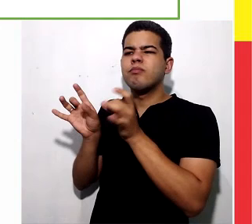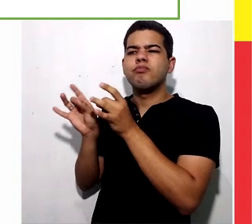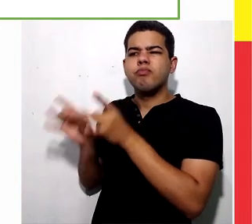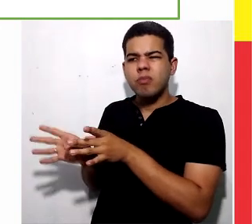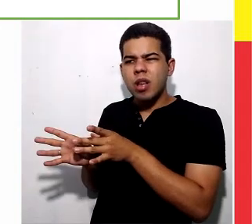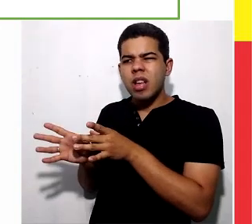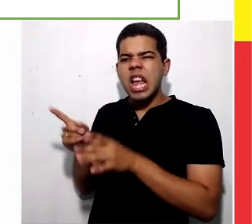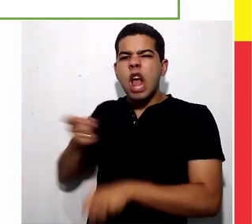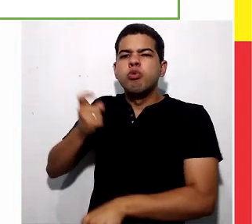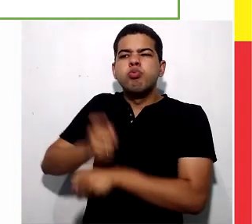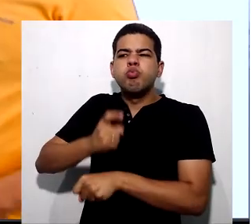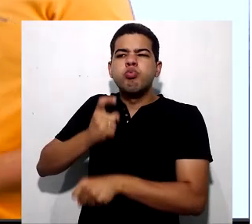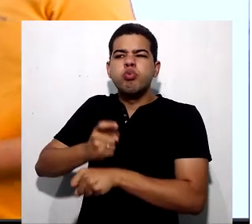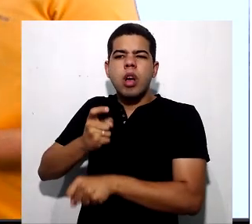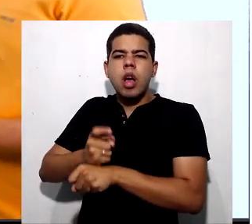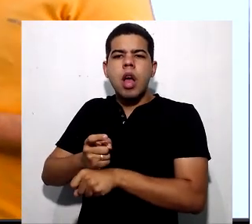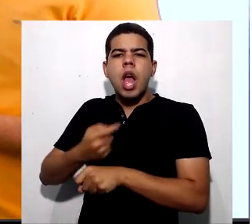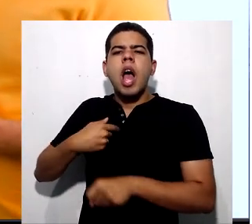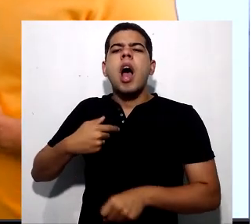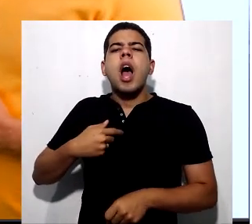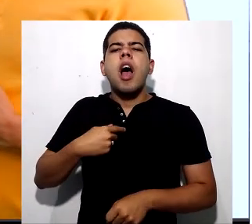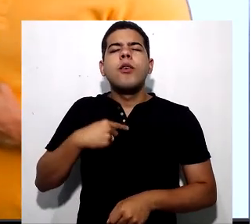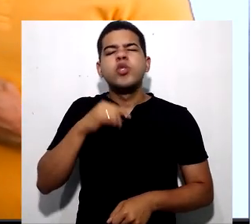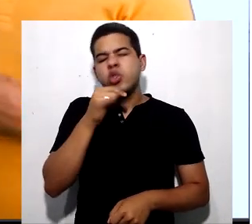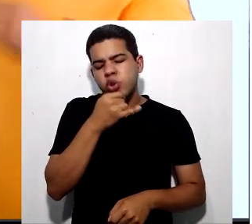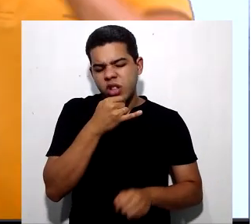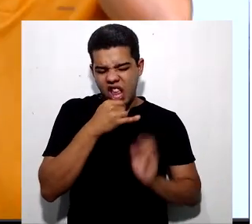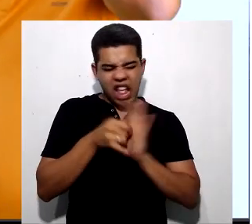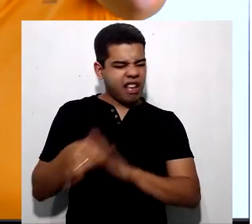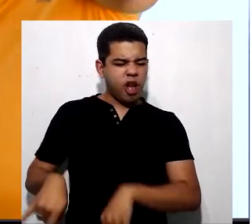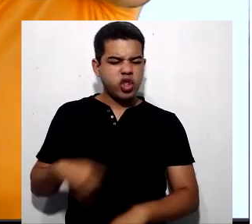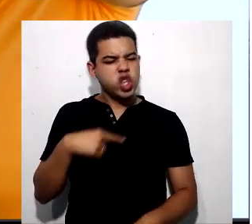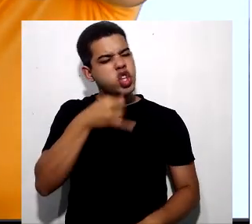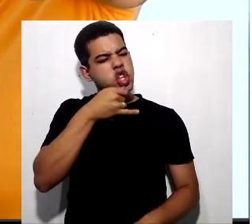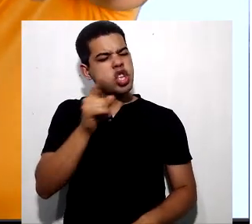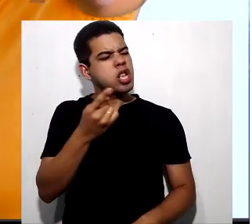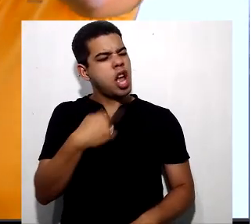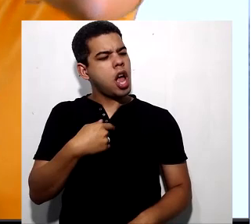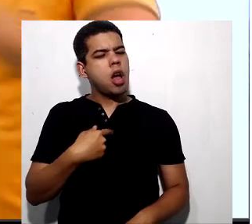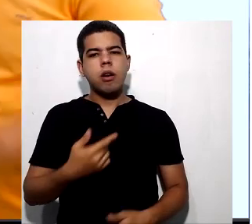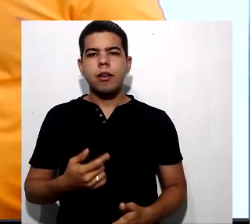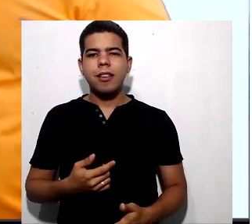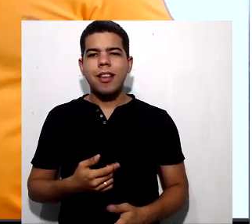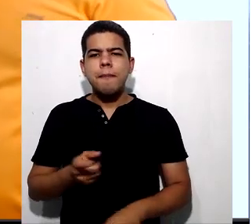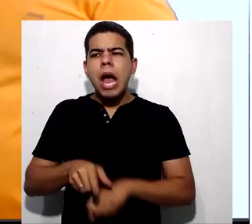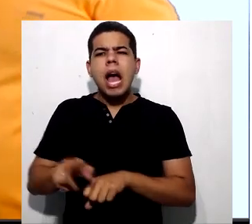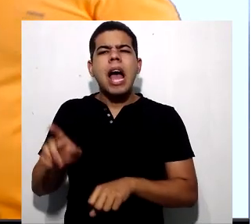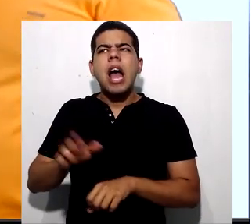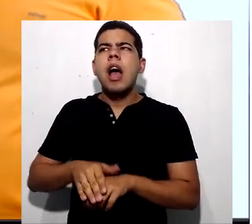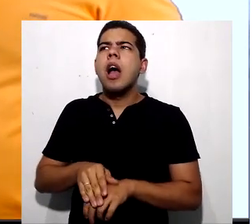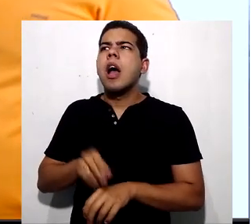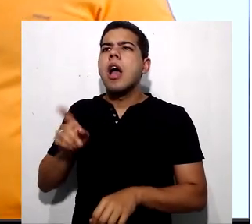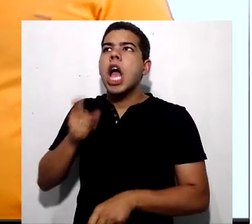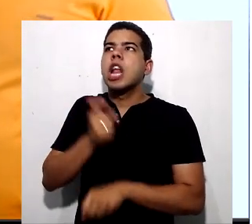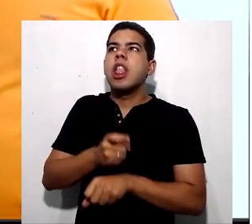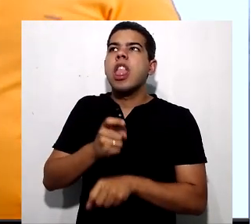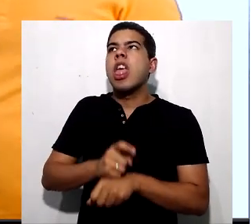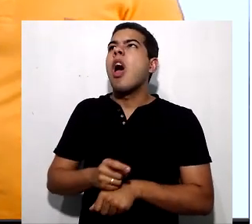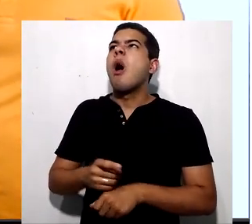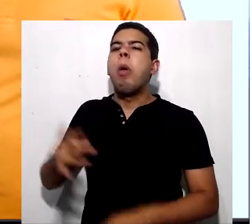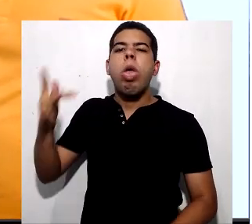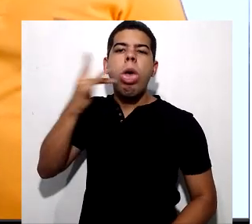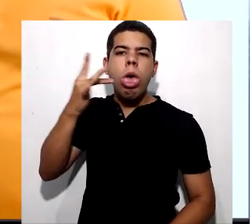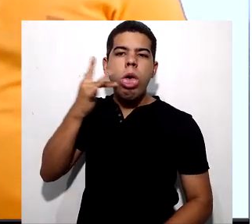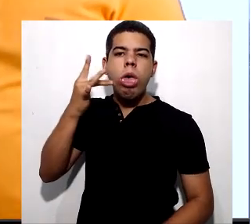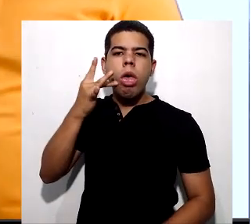própria infelicidade. Quando o Rodrigo SM ele diz que ela é ignorante, não é ignorante no fato de ser estúpida, nem ignorante